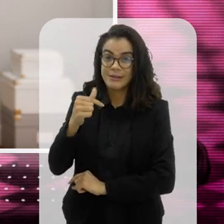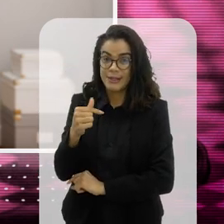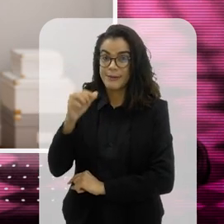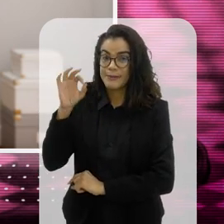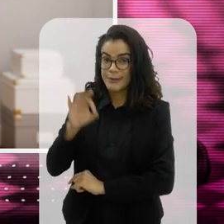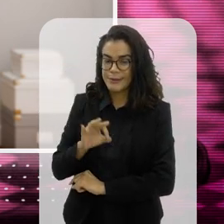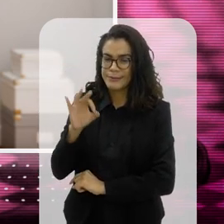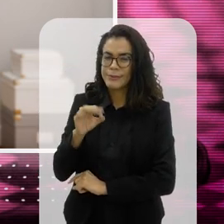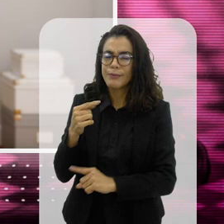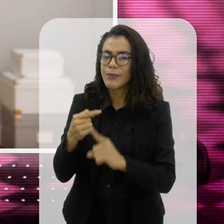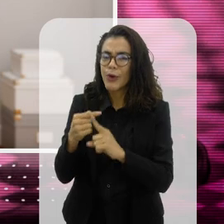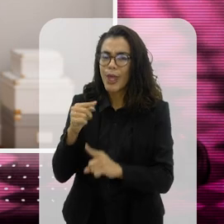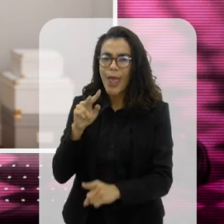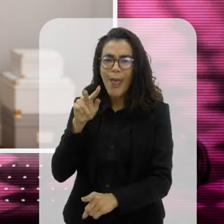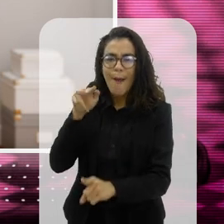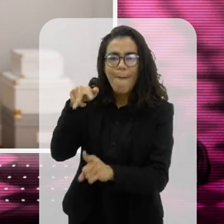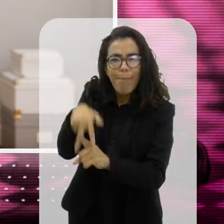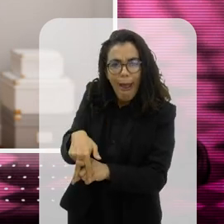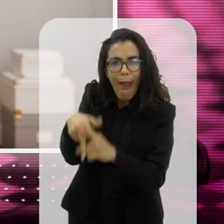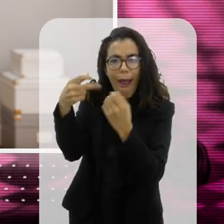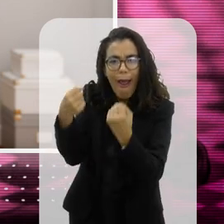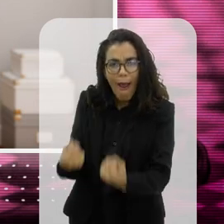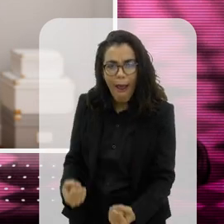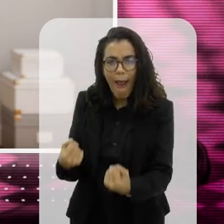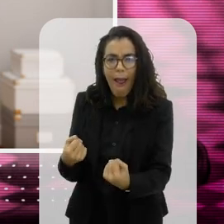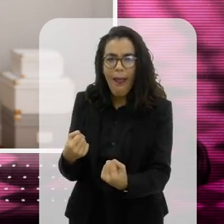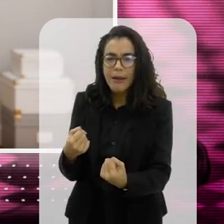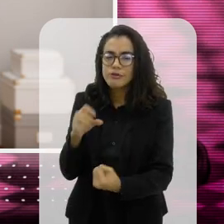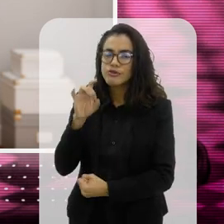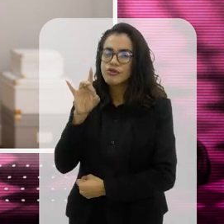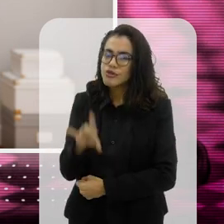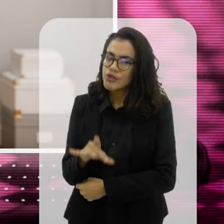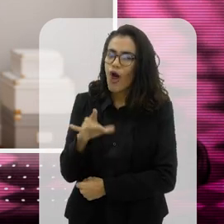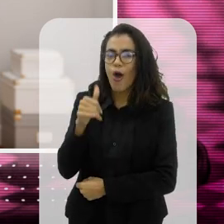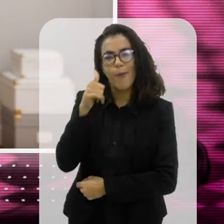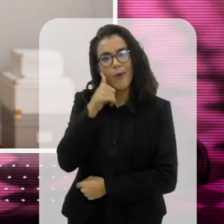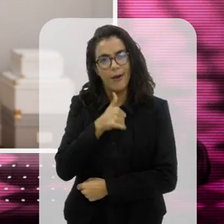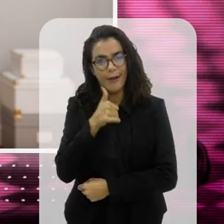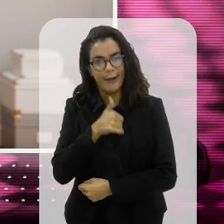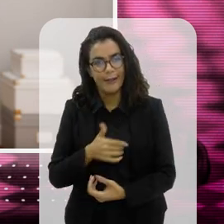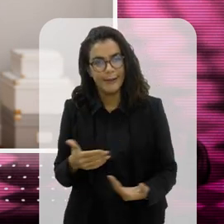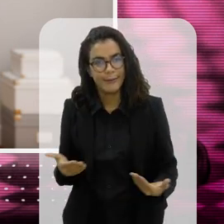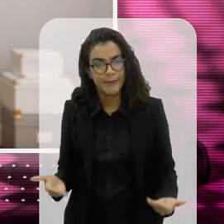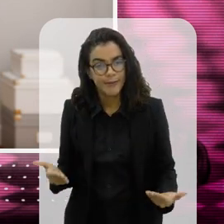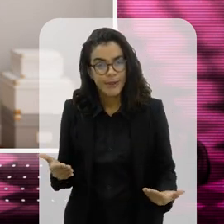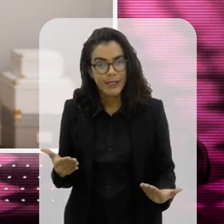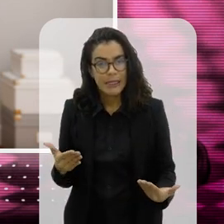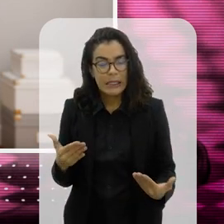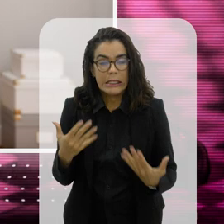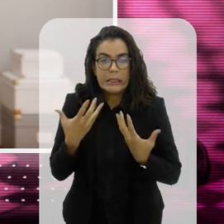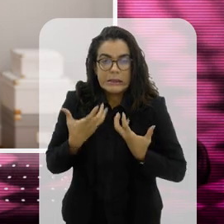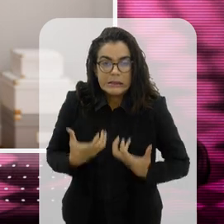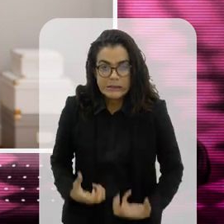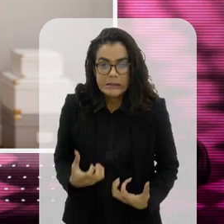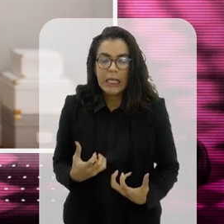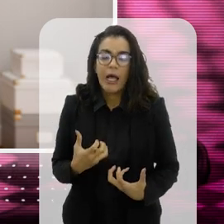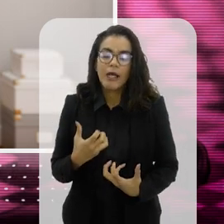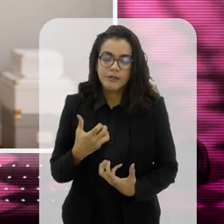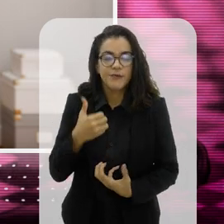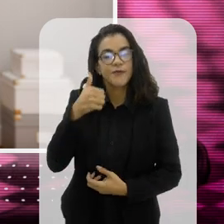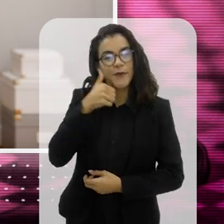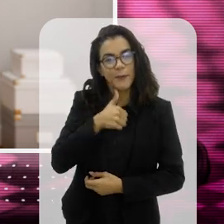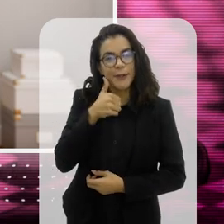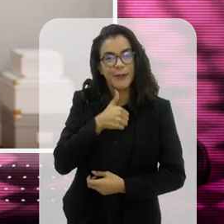92,7%. Mas por que essa sobrecarga, na maioria das vezes, recai apenas sobre as mulheres? Exaustão